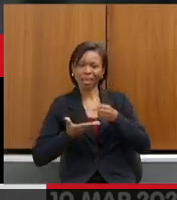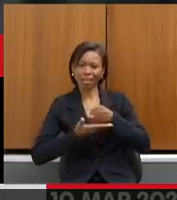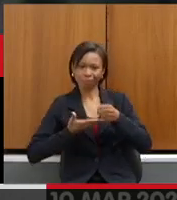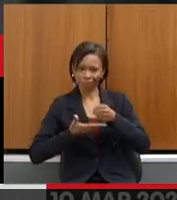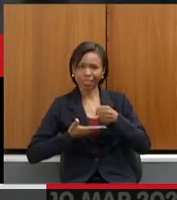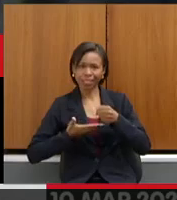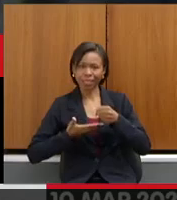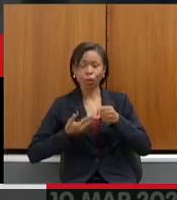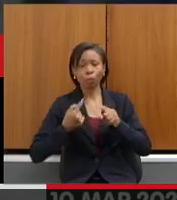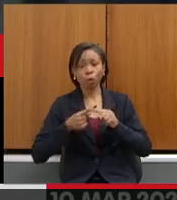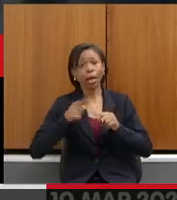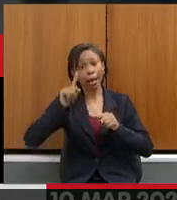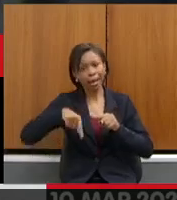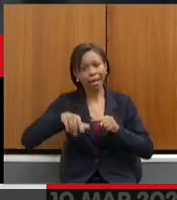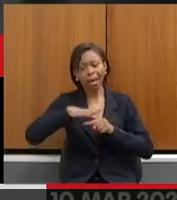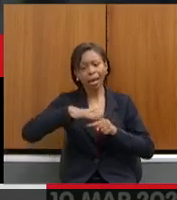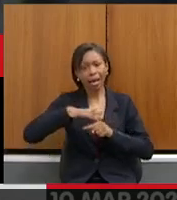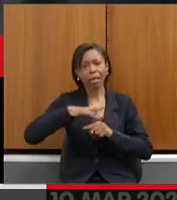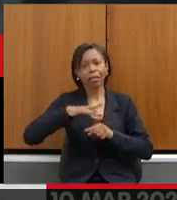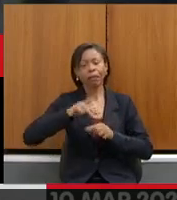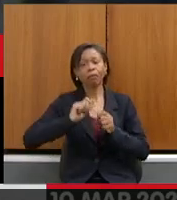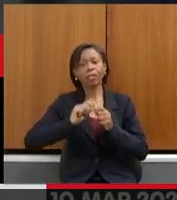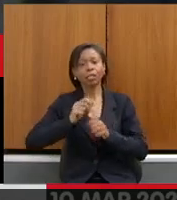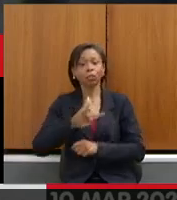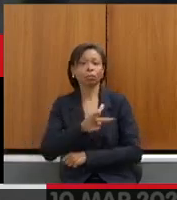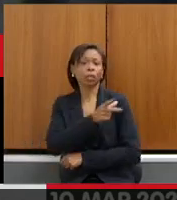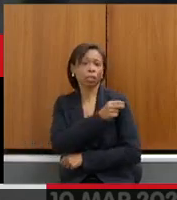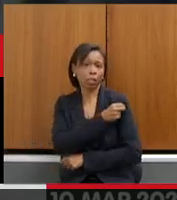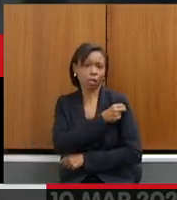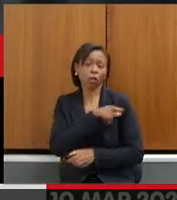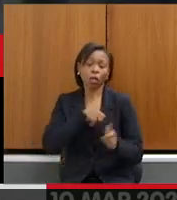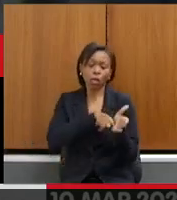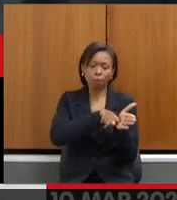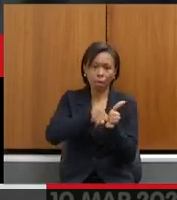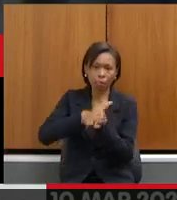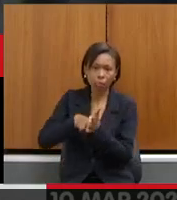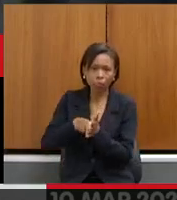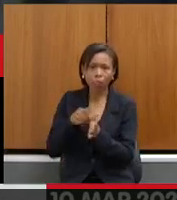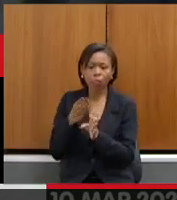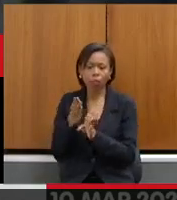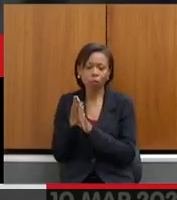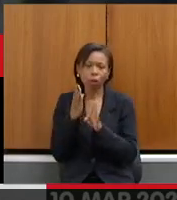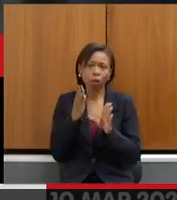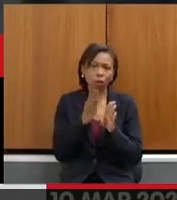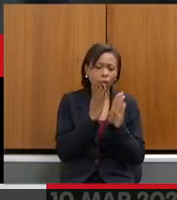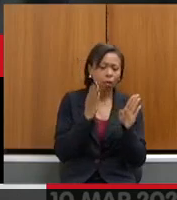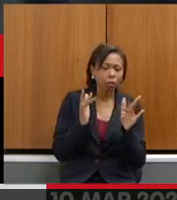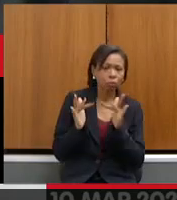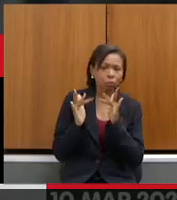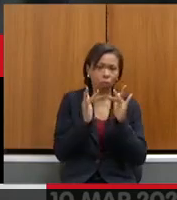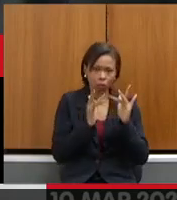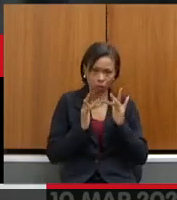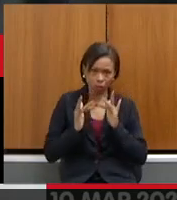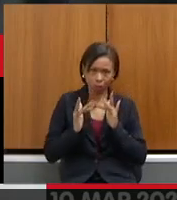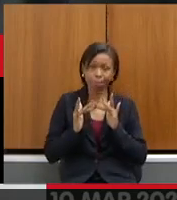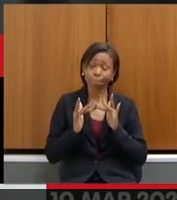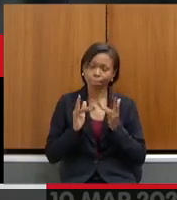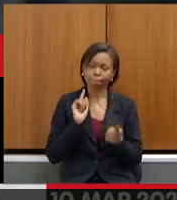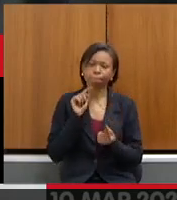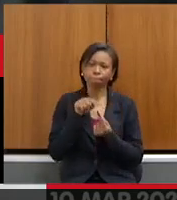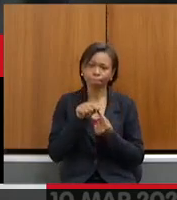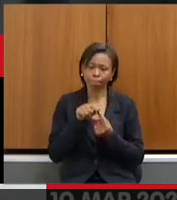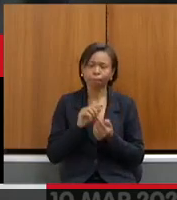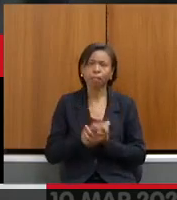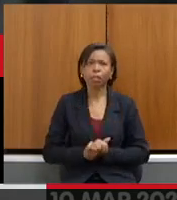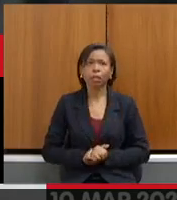a o rastreamento de contato então eu tenho um objetivo muito claro quando